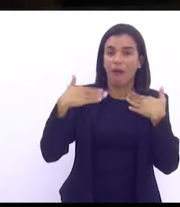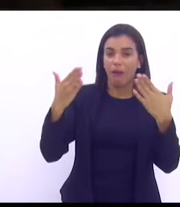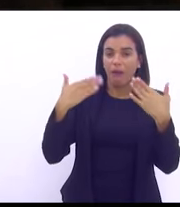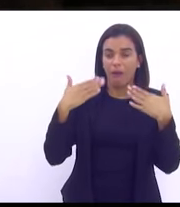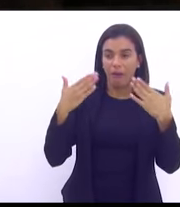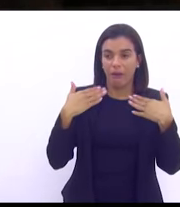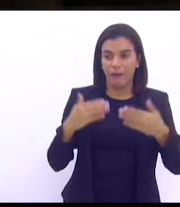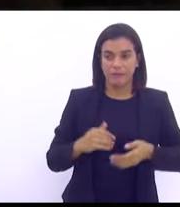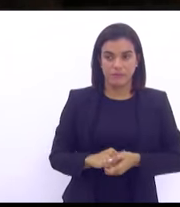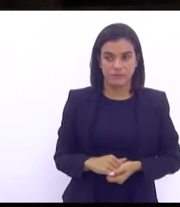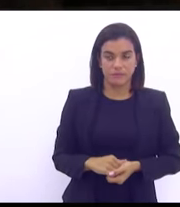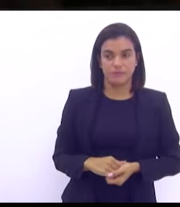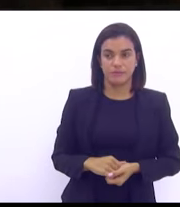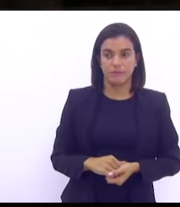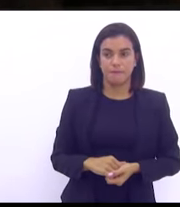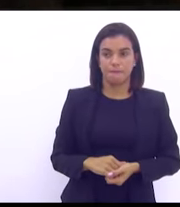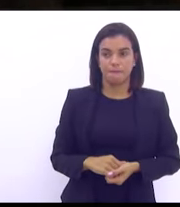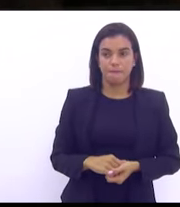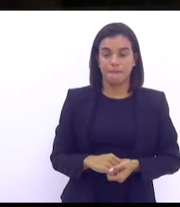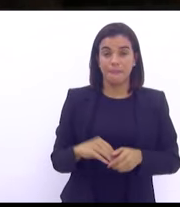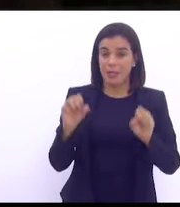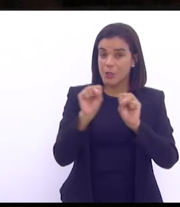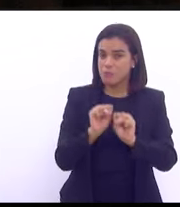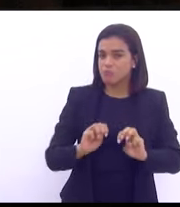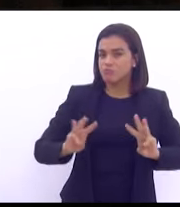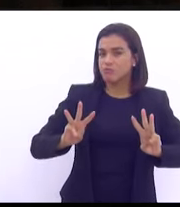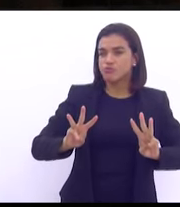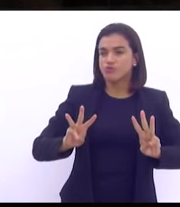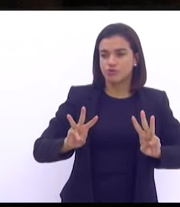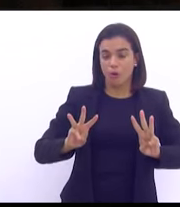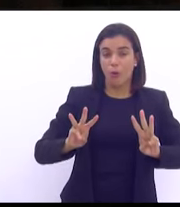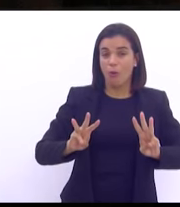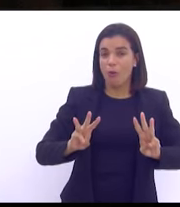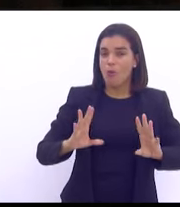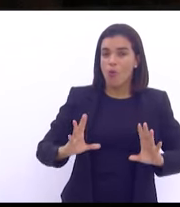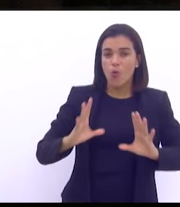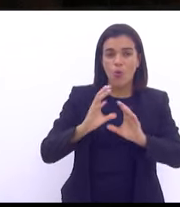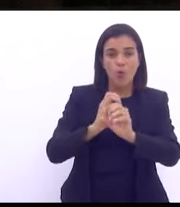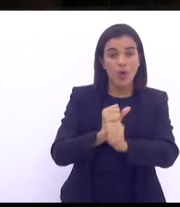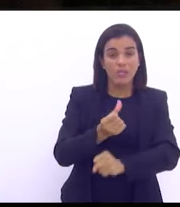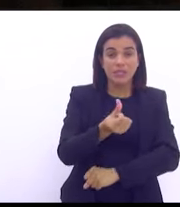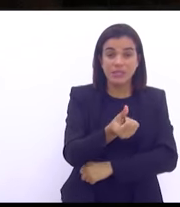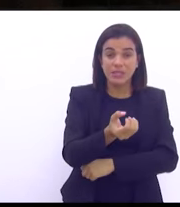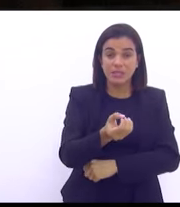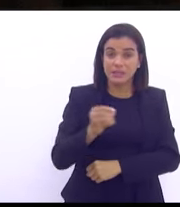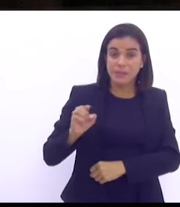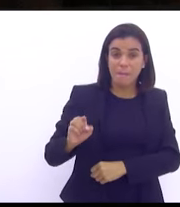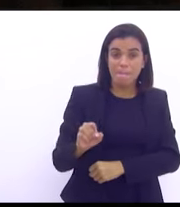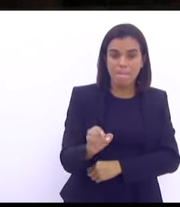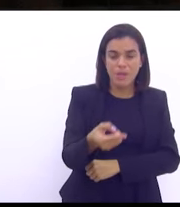capital. E um show para 60 mil pessoas,